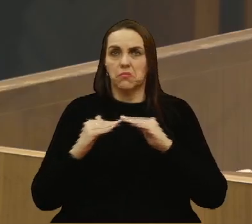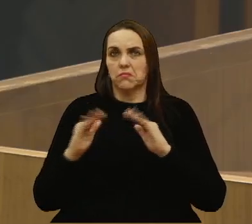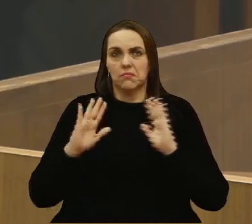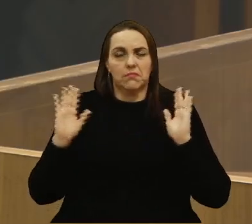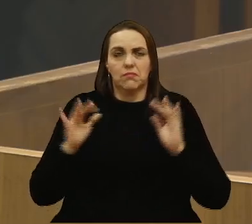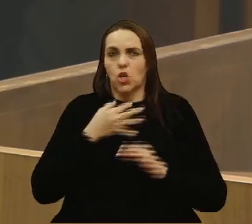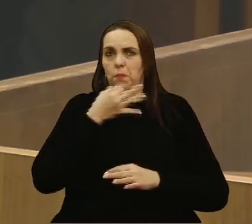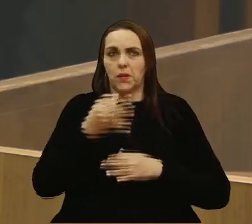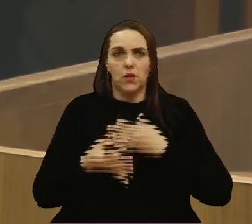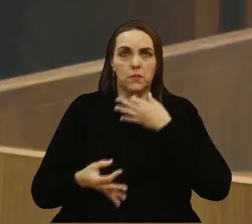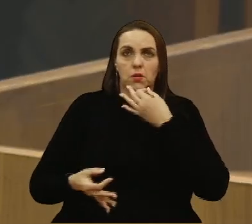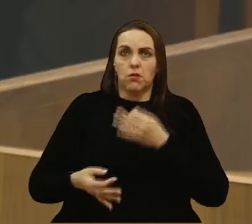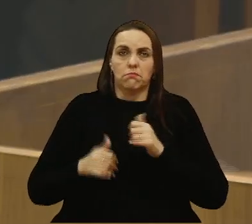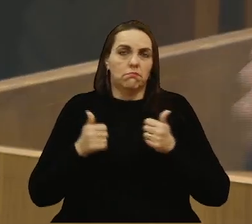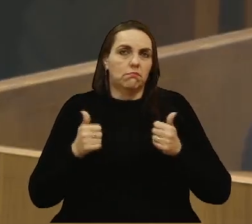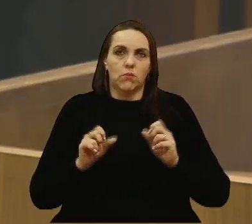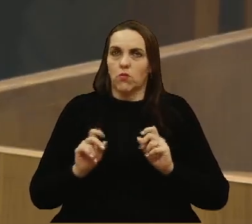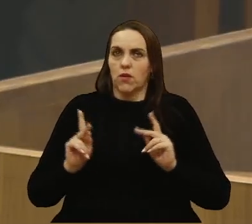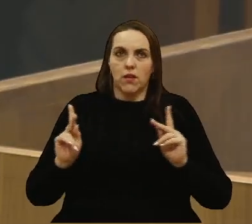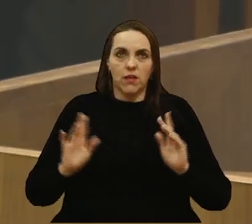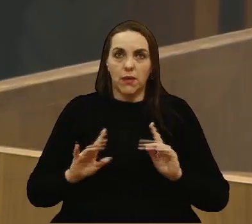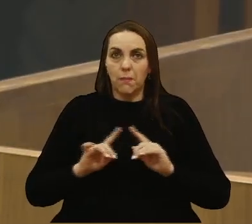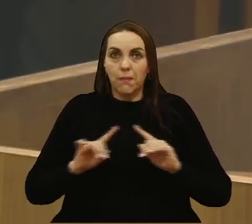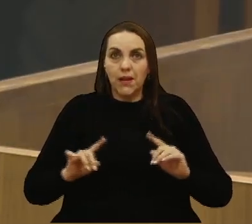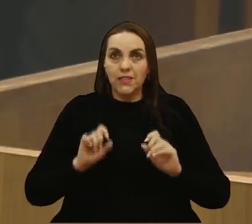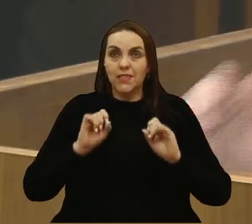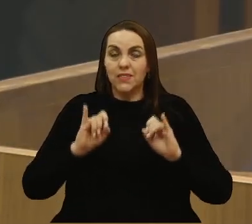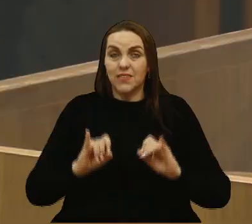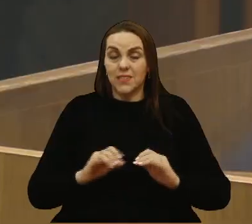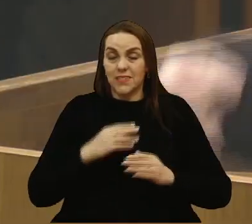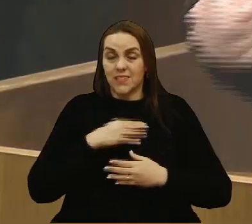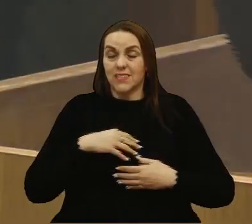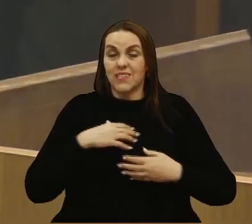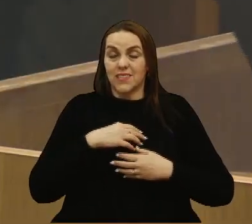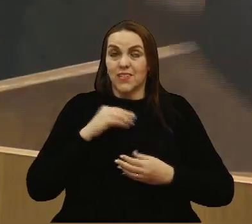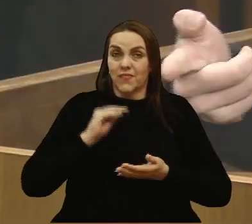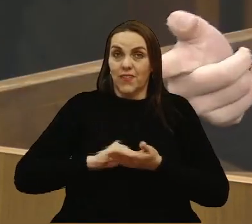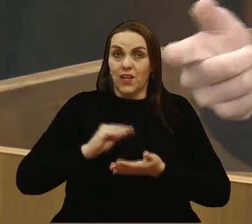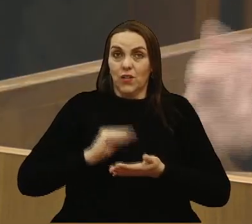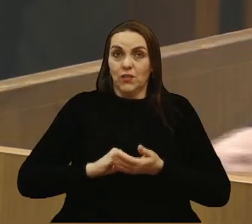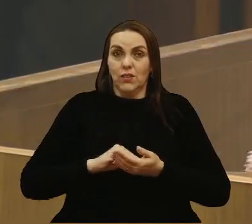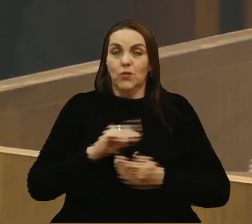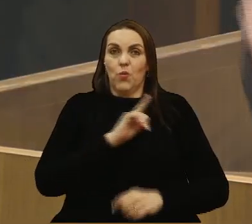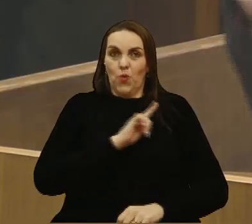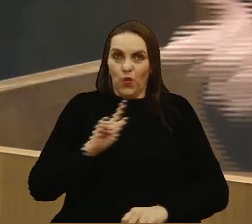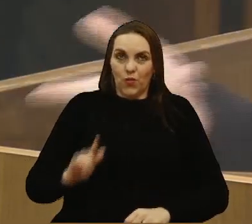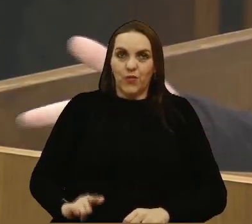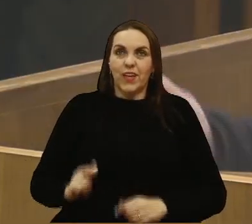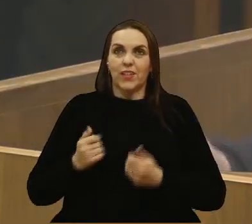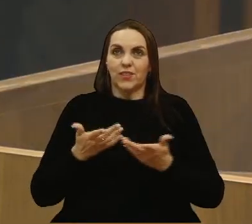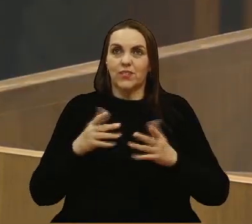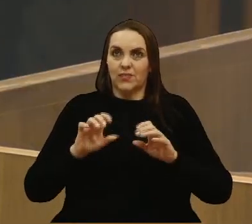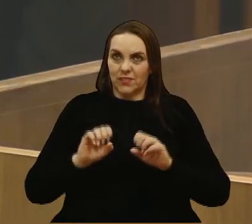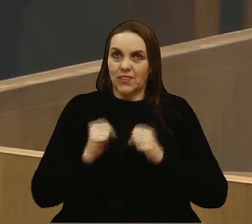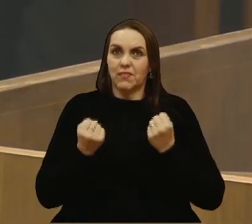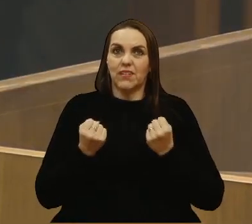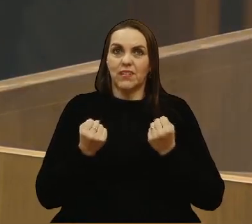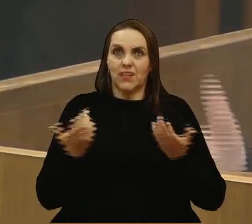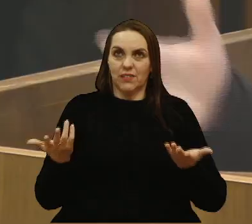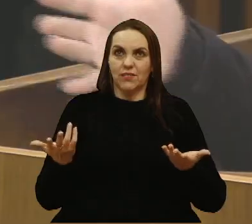opinião, hoje pode ter outra, mas sinto falta, senhor presidente, do governo trazendo e defendendo suas posições